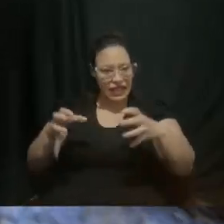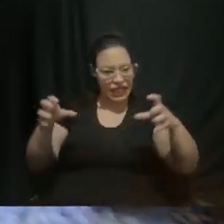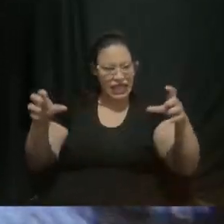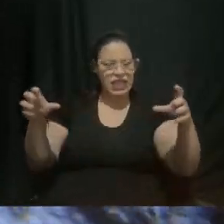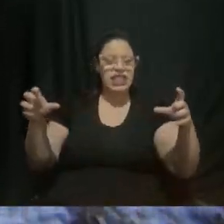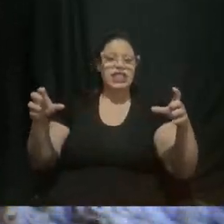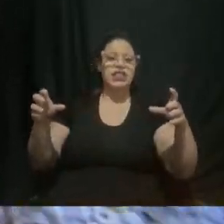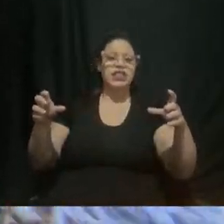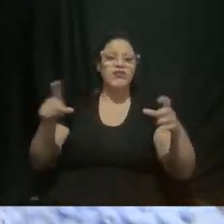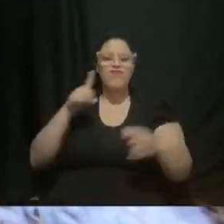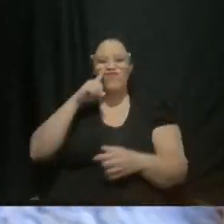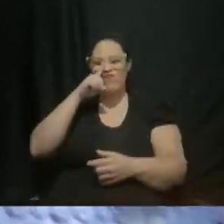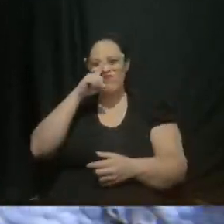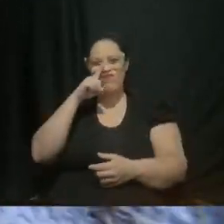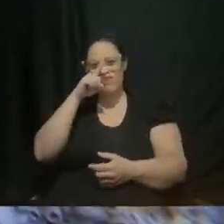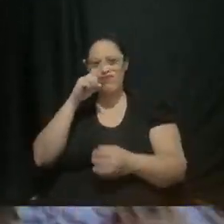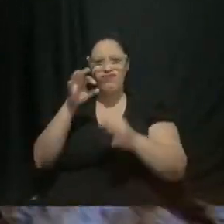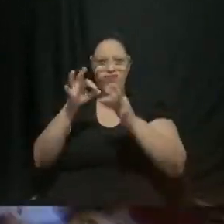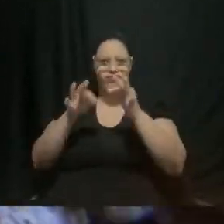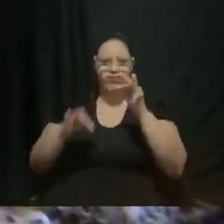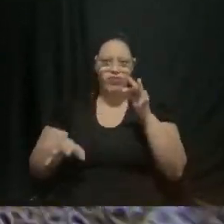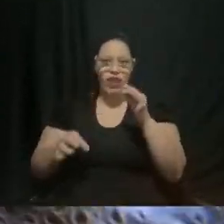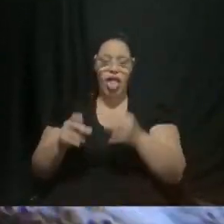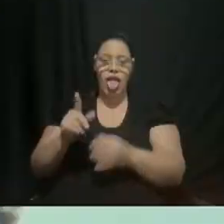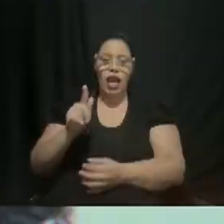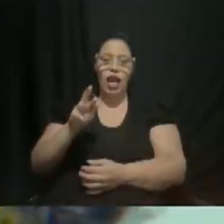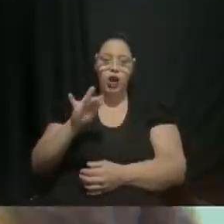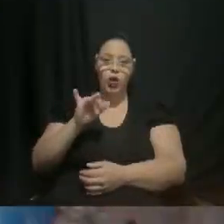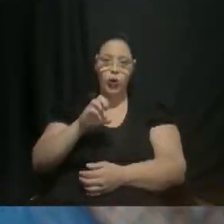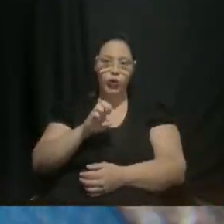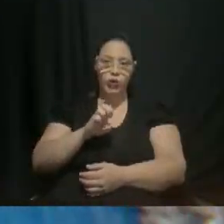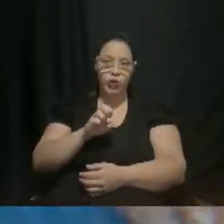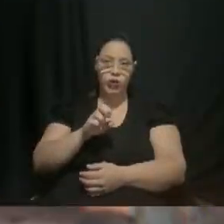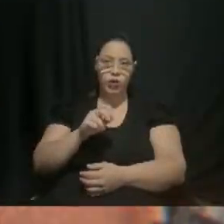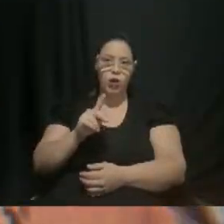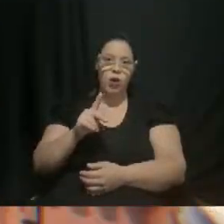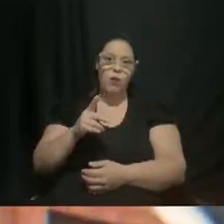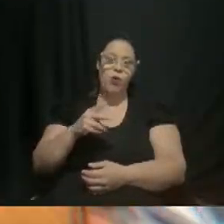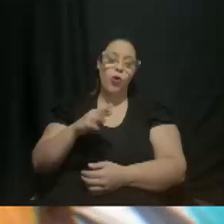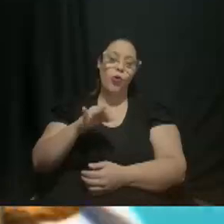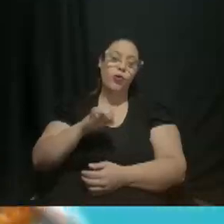diminuição de espécies como lagostas, polvos e peixes.